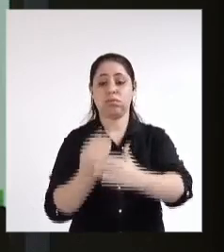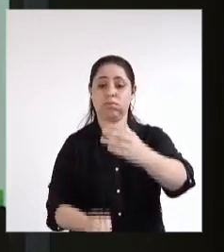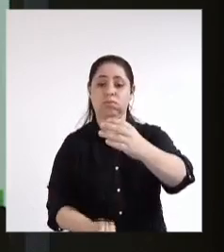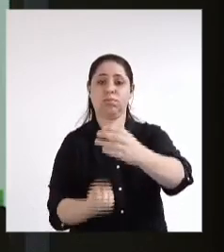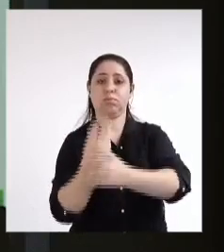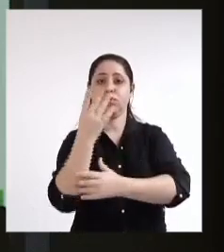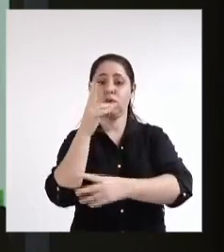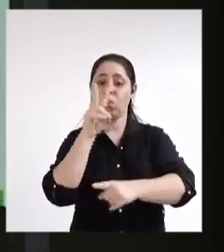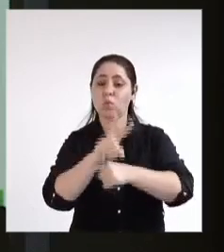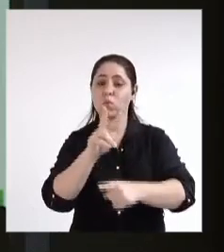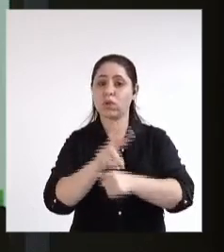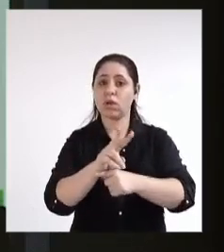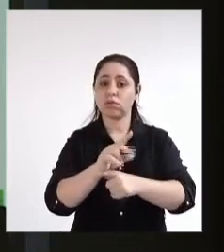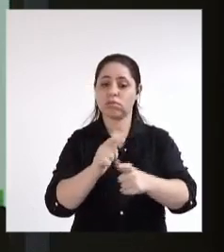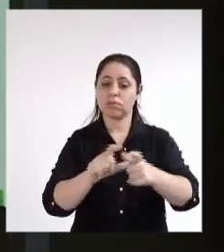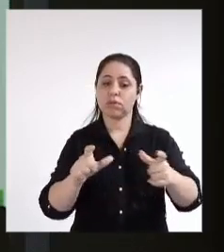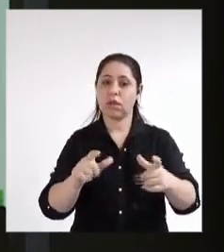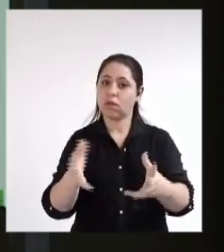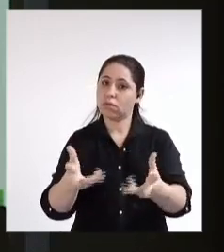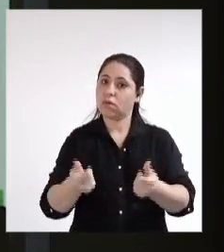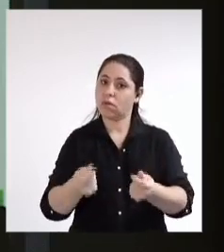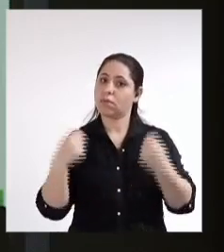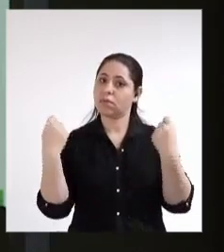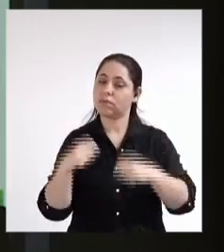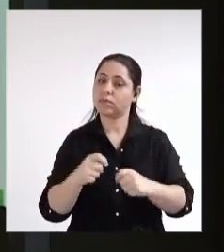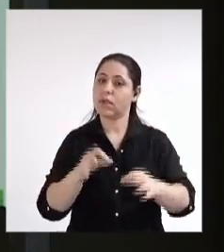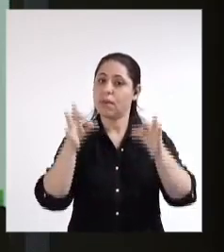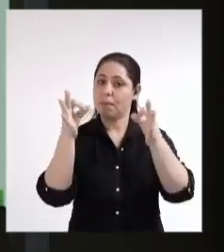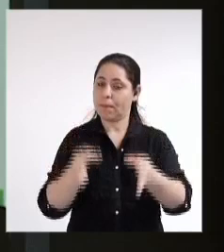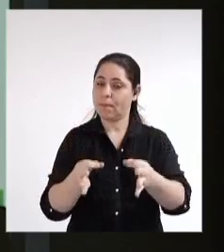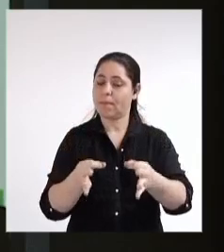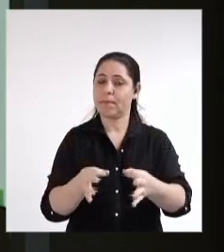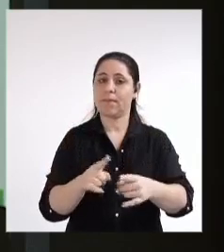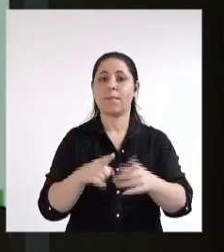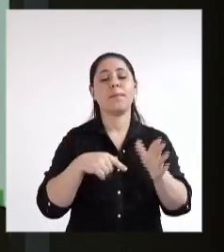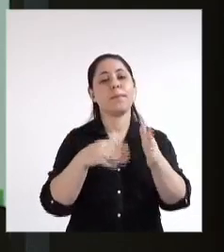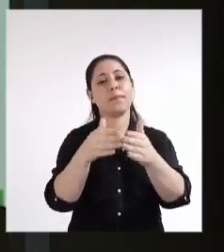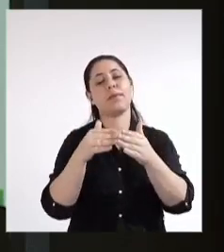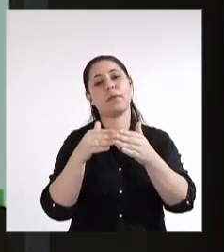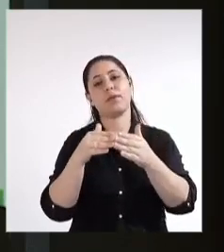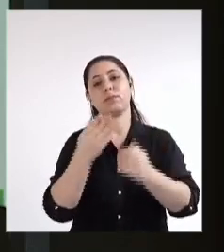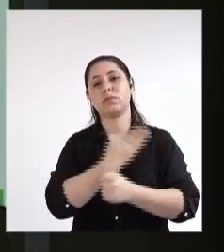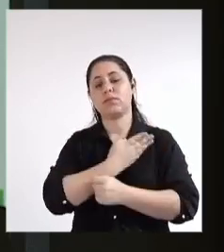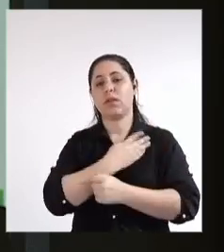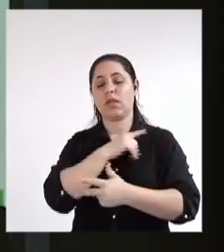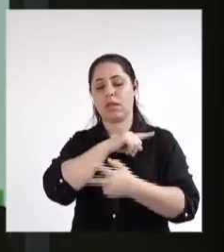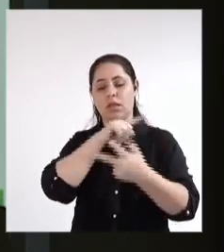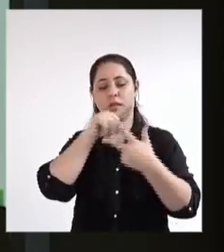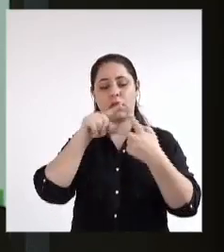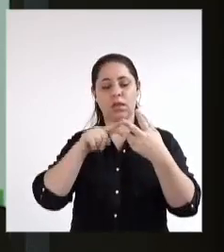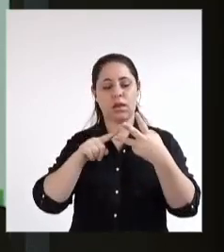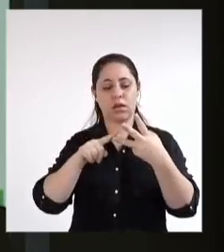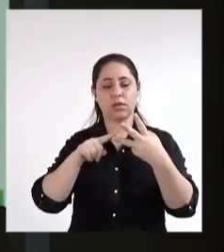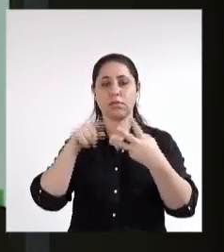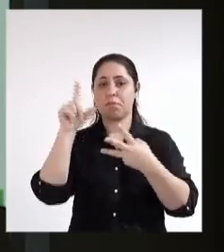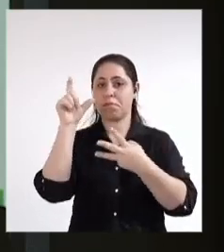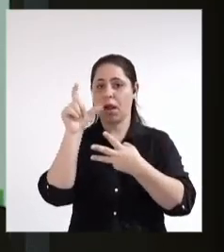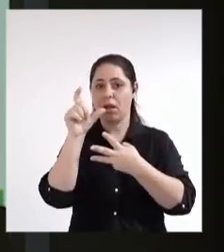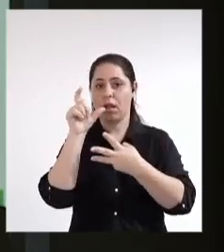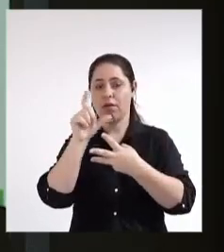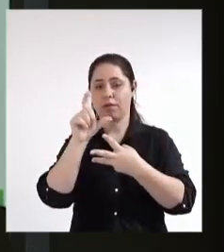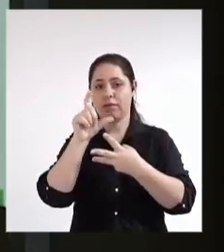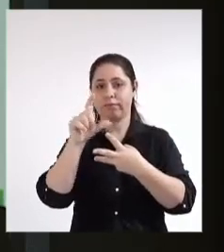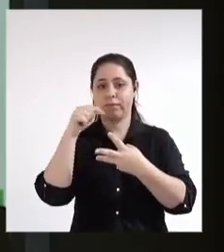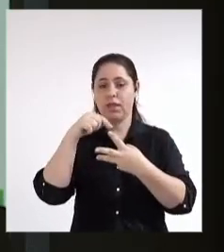difícil isso então o que a gente pede para os nossos colegas que nós porque vamos fazer nós temos três palavras chaves que nos ajudam isso o primeiro deles